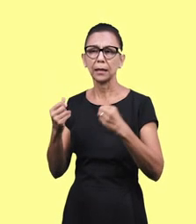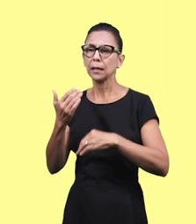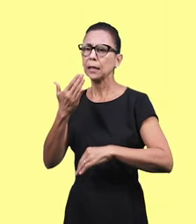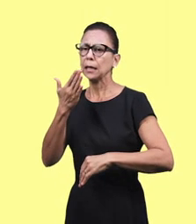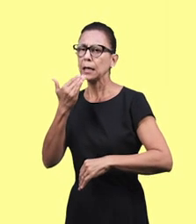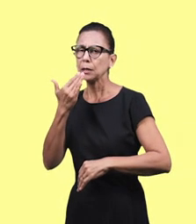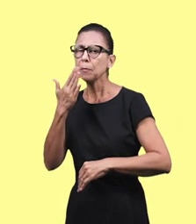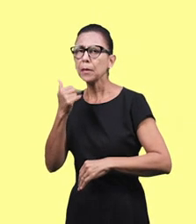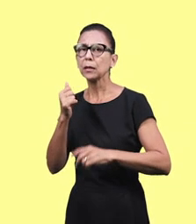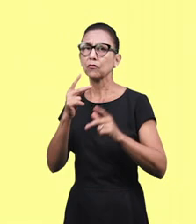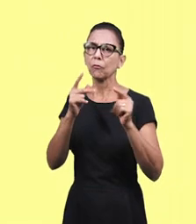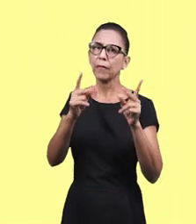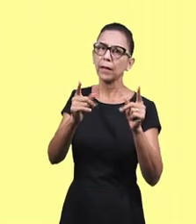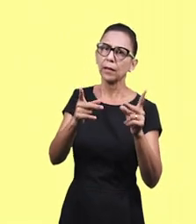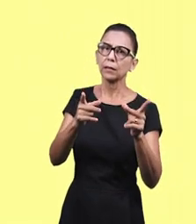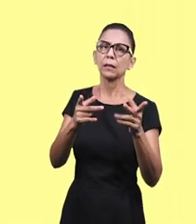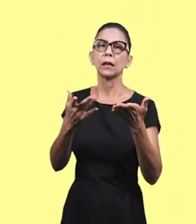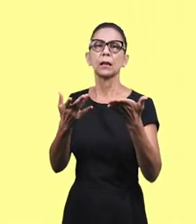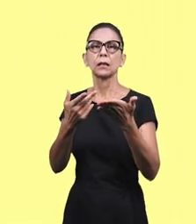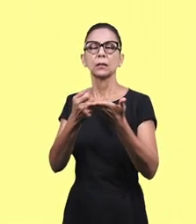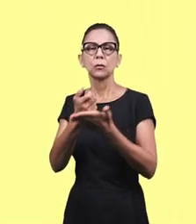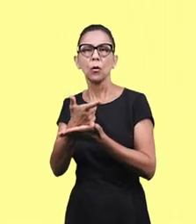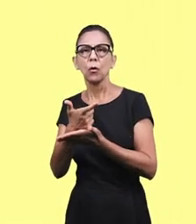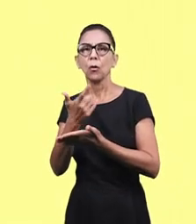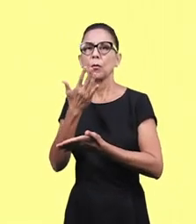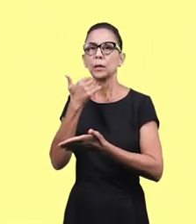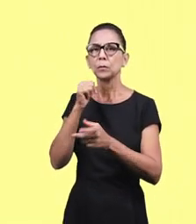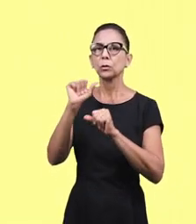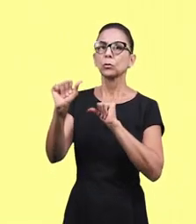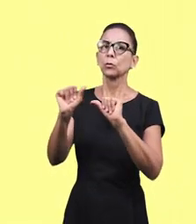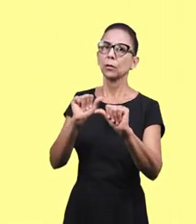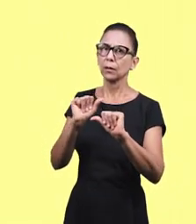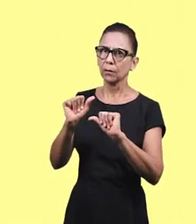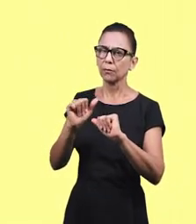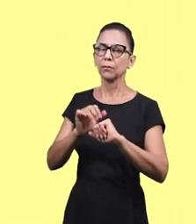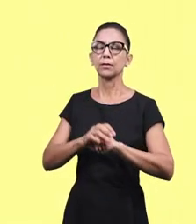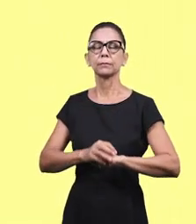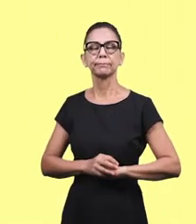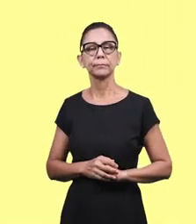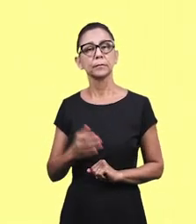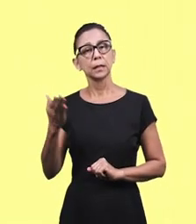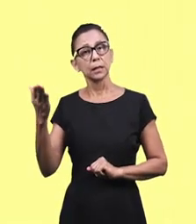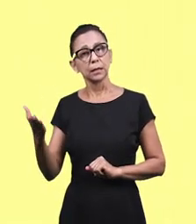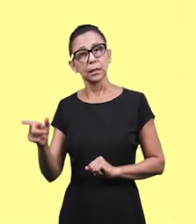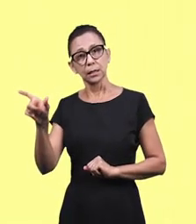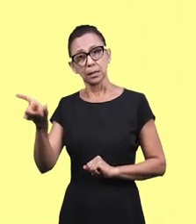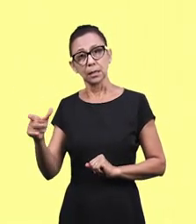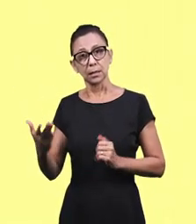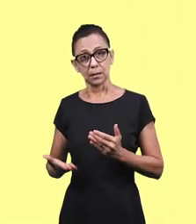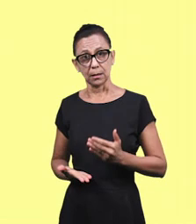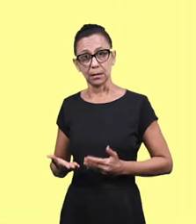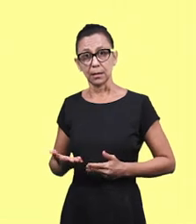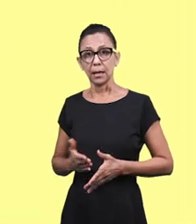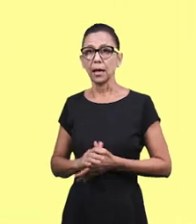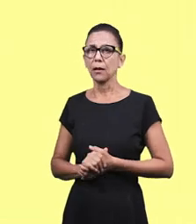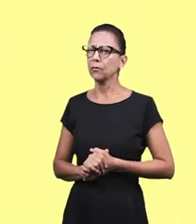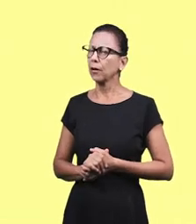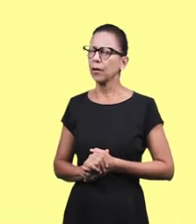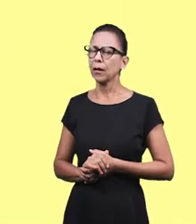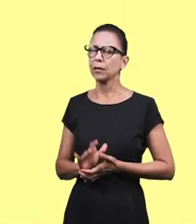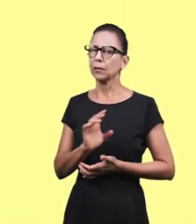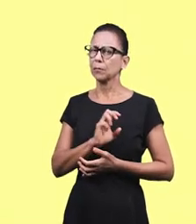de sobrevivência para as famílias. Nabote, ele valorizava a herança que recebera de seus